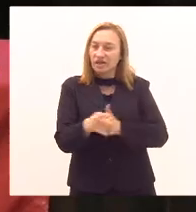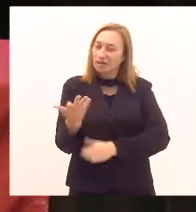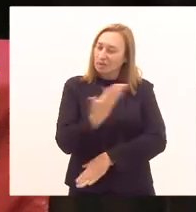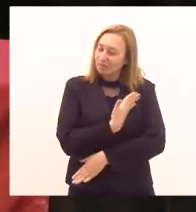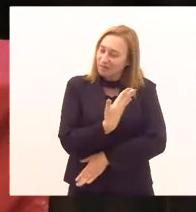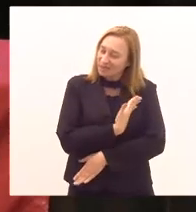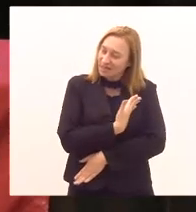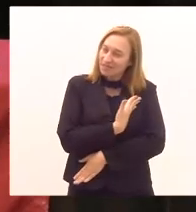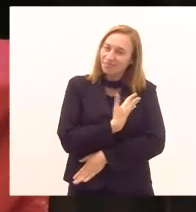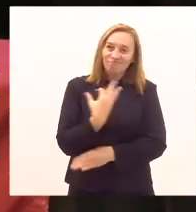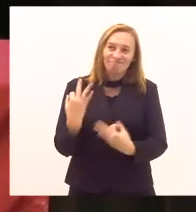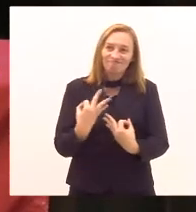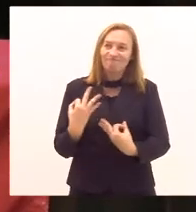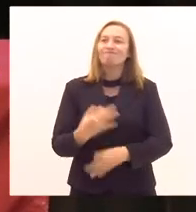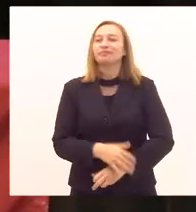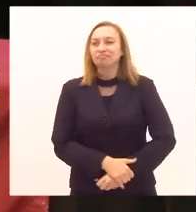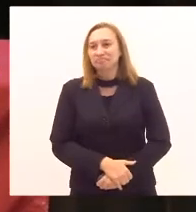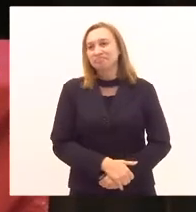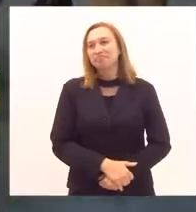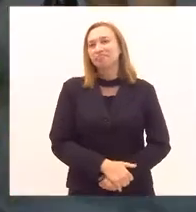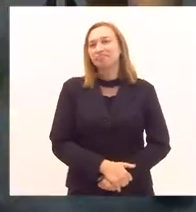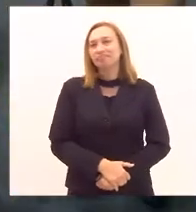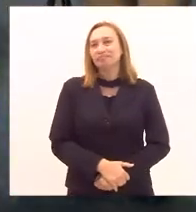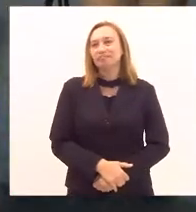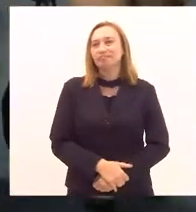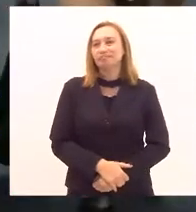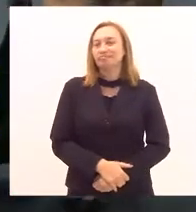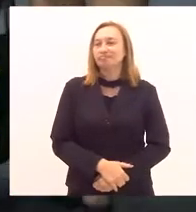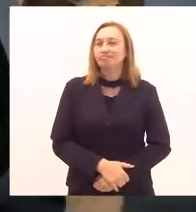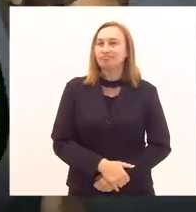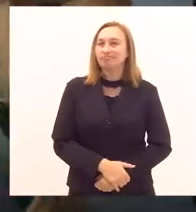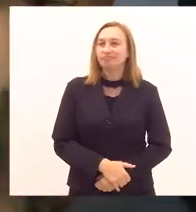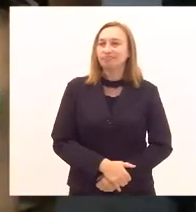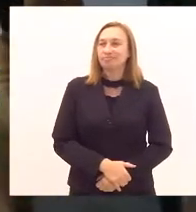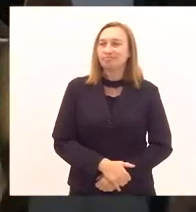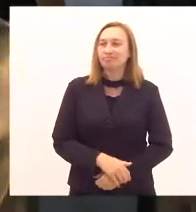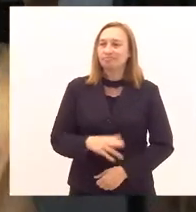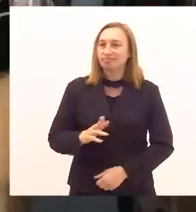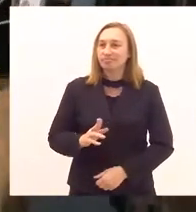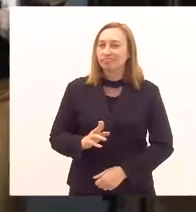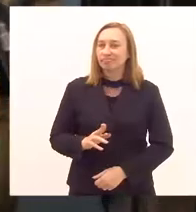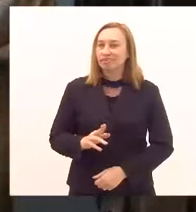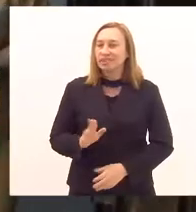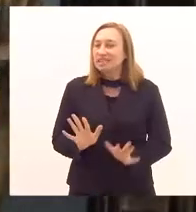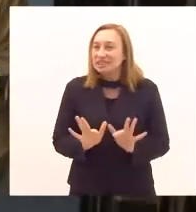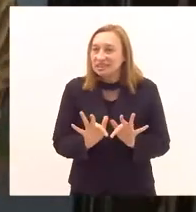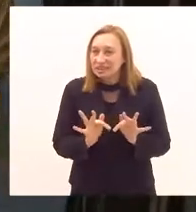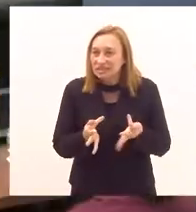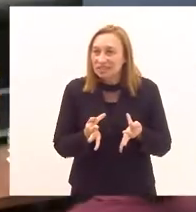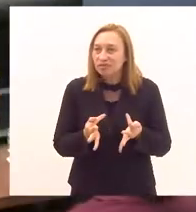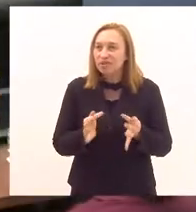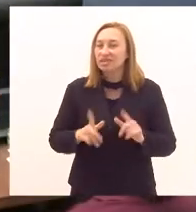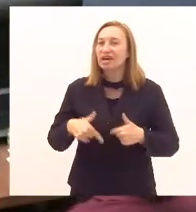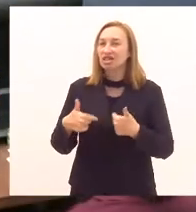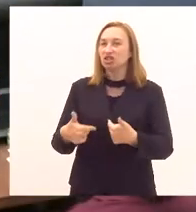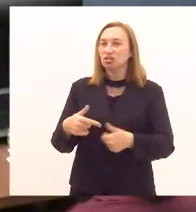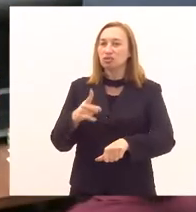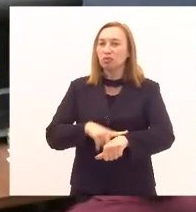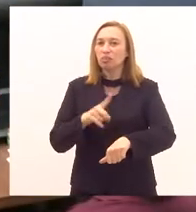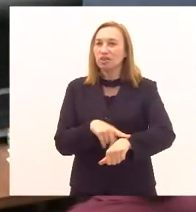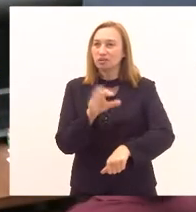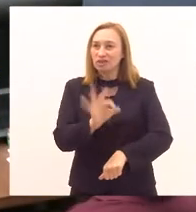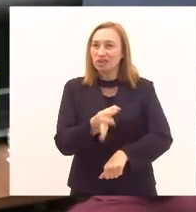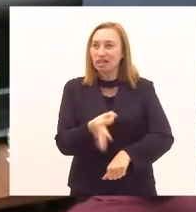companheira excepcional, sempre discreta e botando para quebrar quando faz as